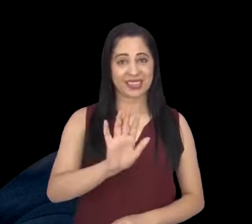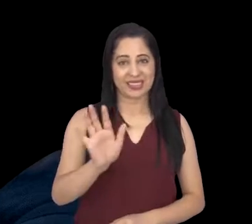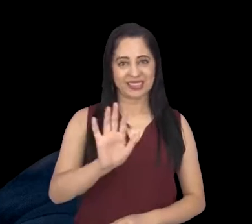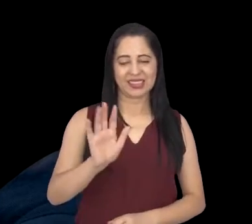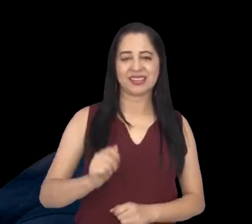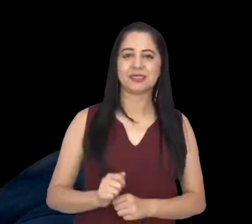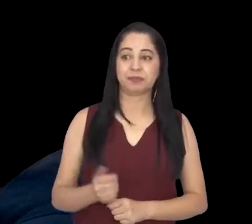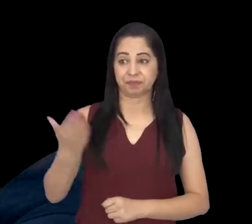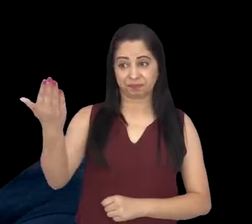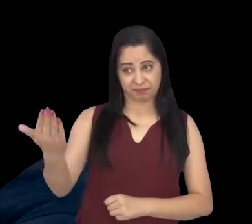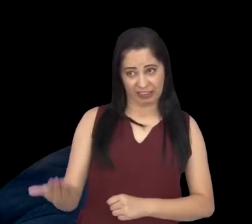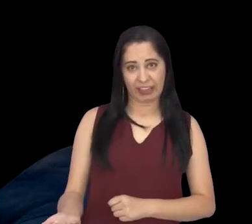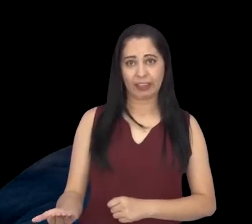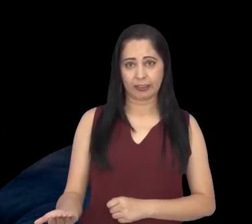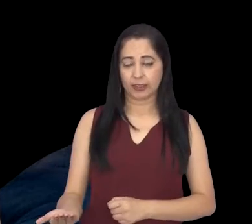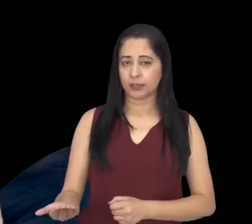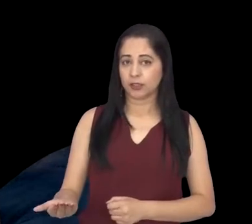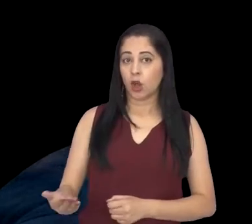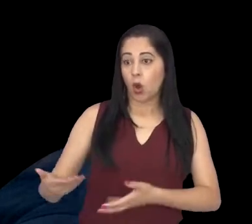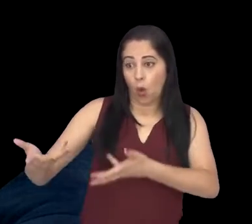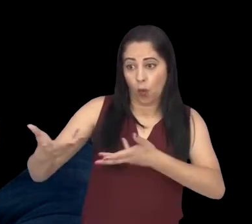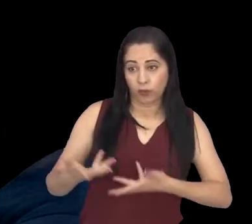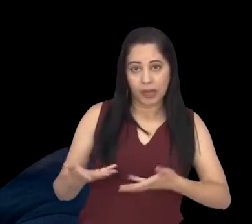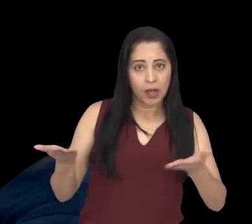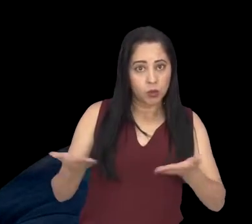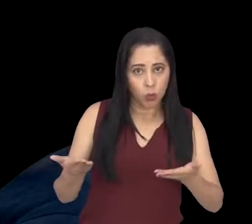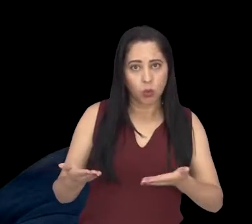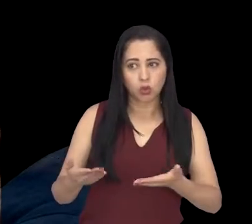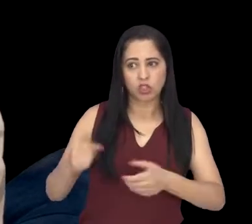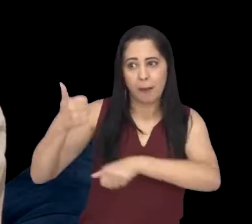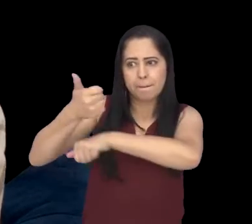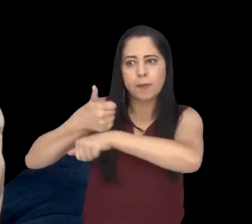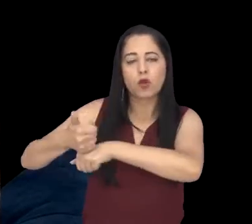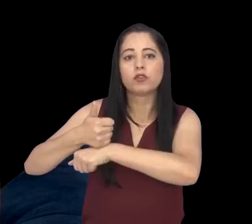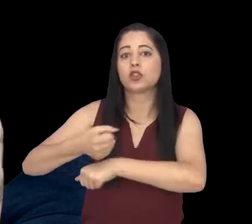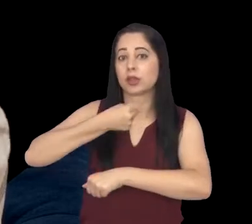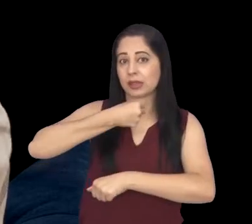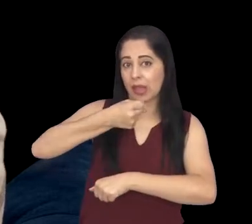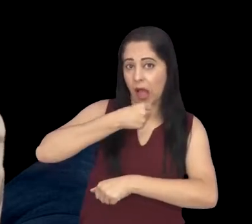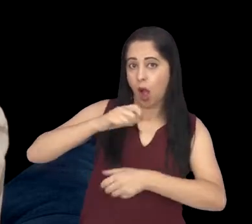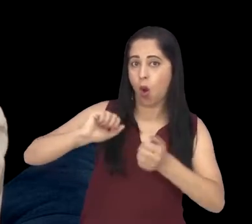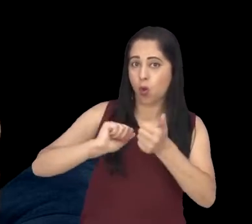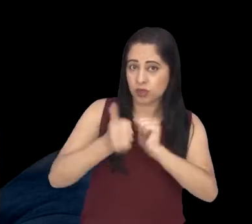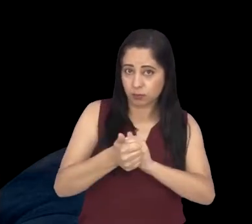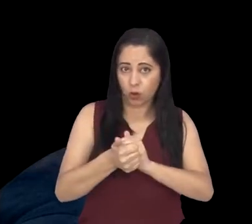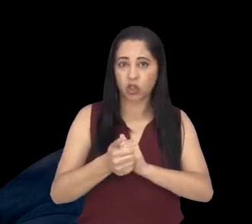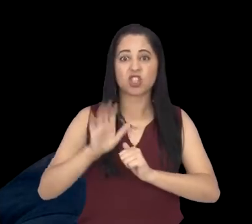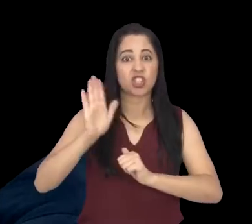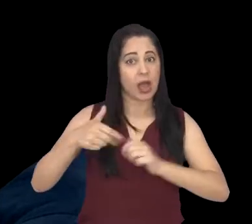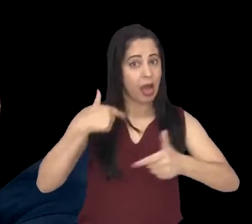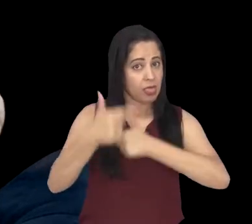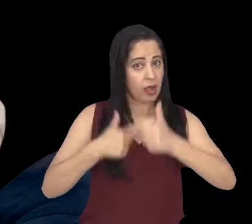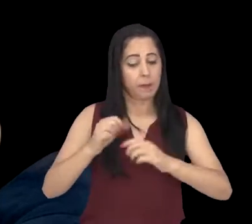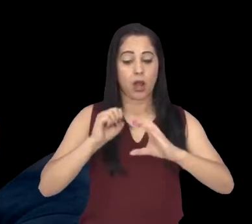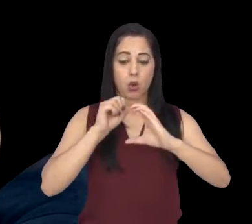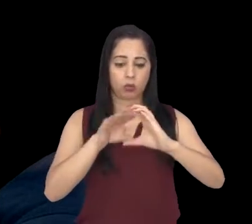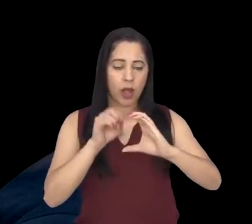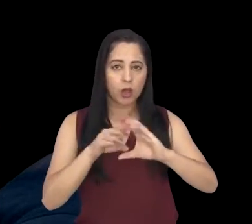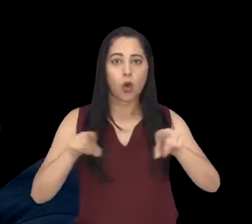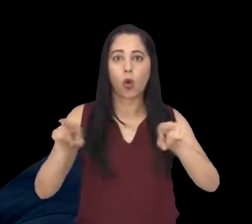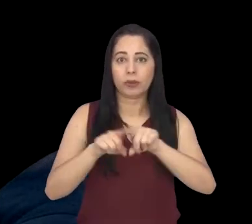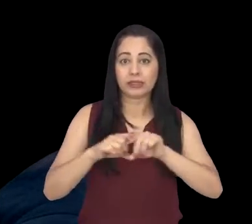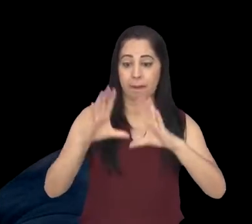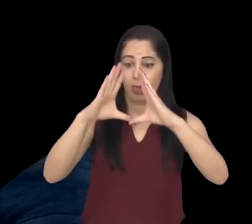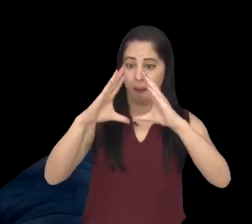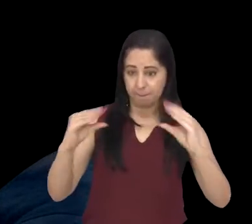Olá, o nosso convidado do Entrevistas de hoje é jornalista, foi repórter desportivo na Globo, fez história no show